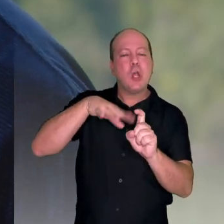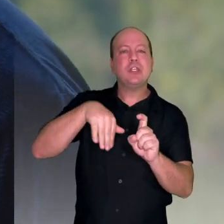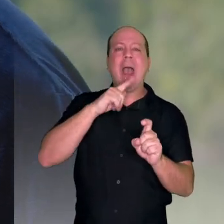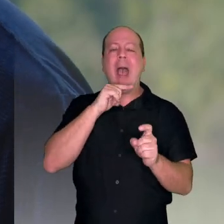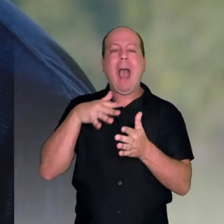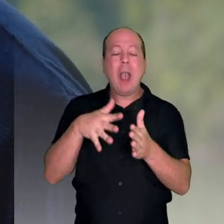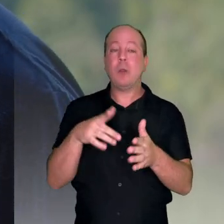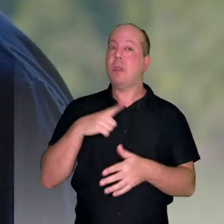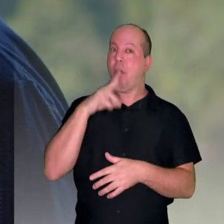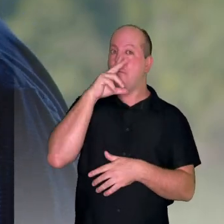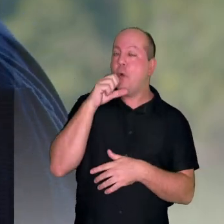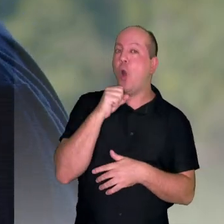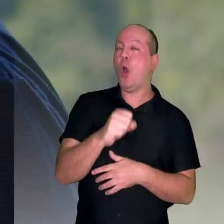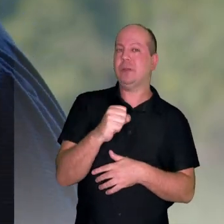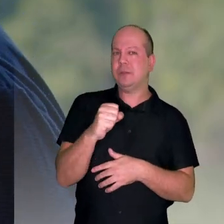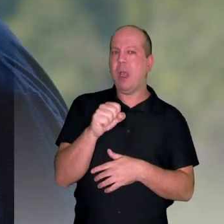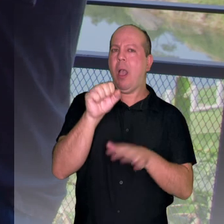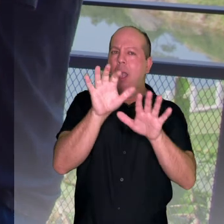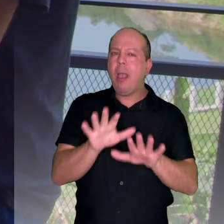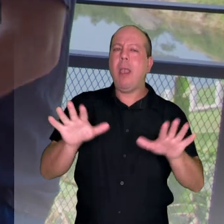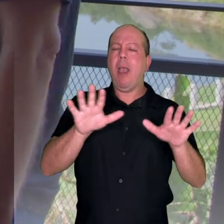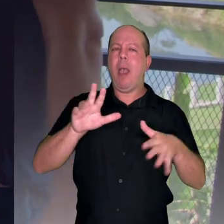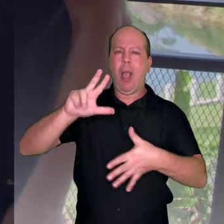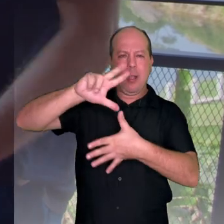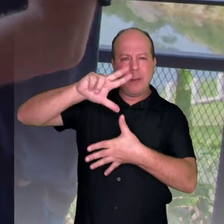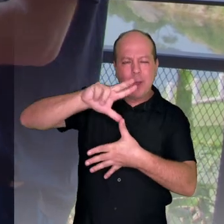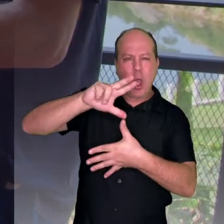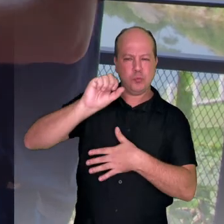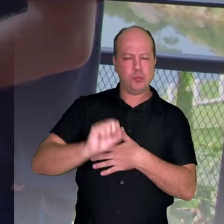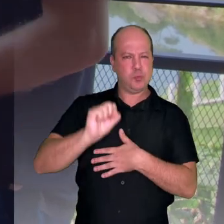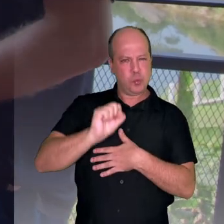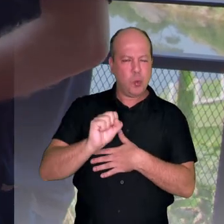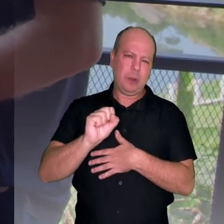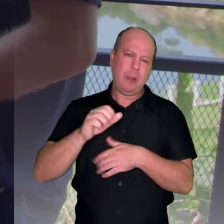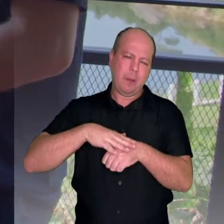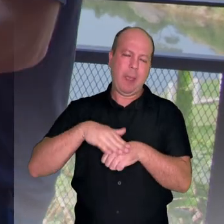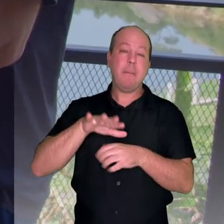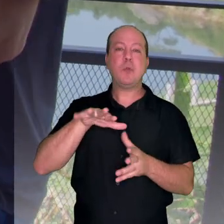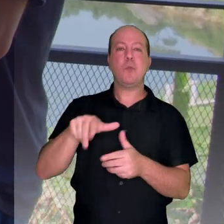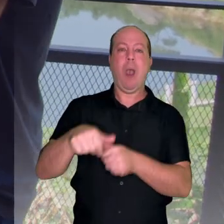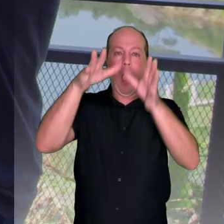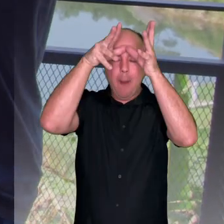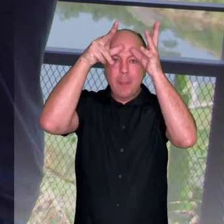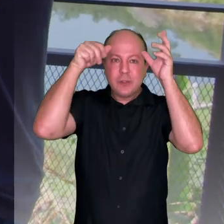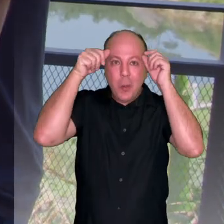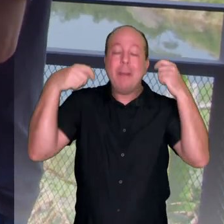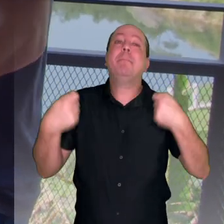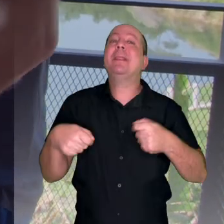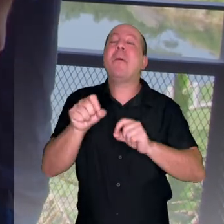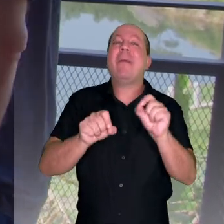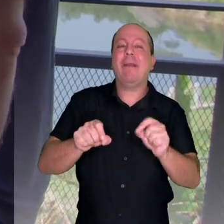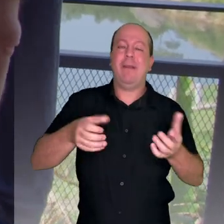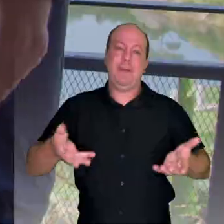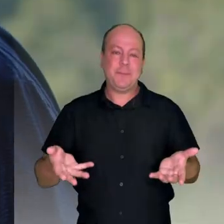ele sentiu a força que a água tem na imagem da América Latina, da América do Sul para o mundo. Coisa que ele falou, pô, a gente tem o Amazonas, o que mais que